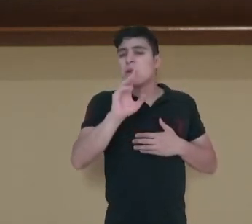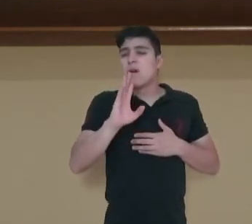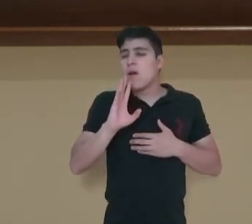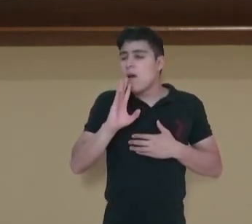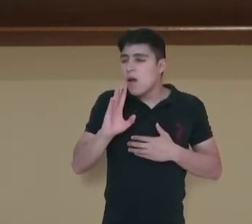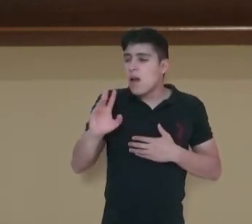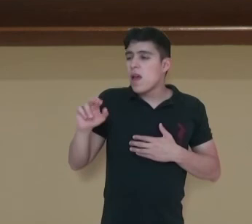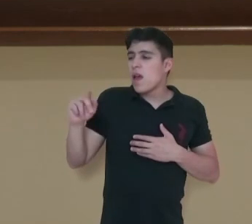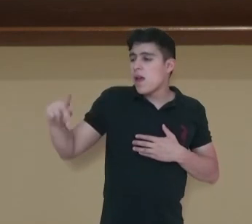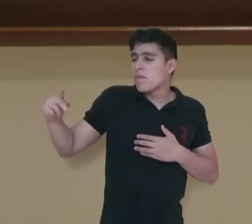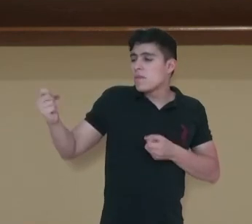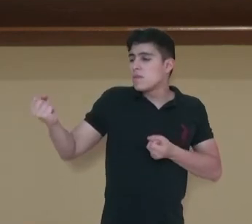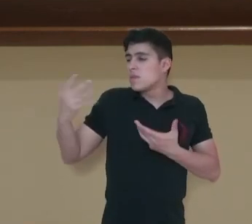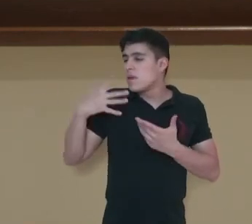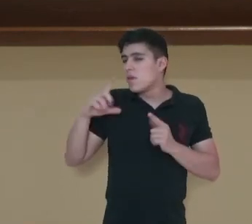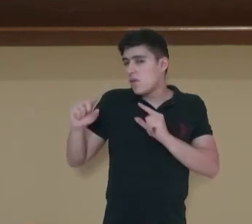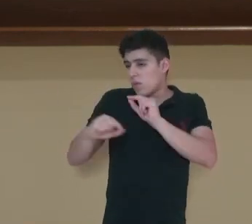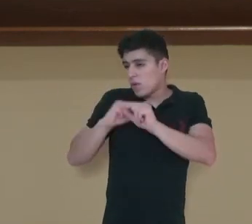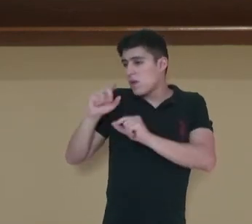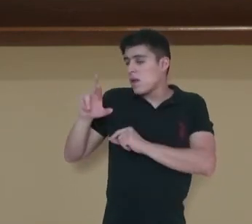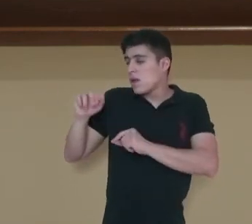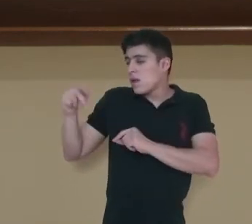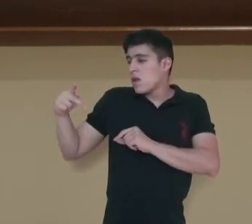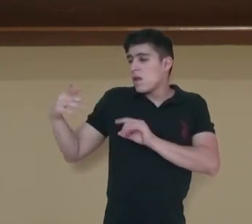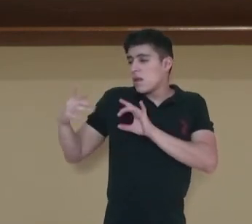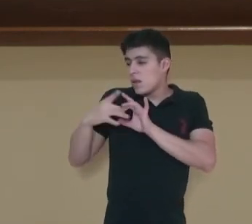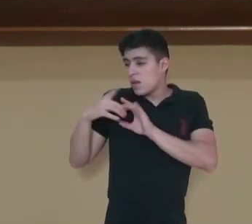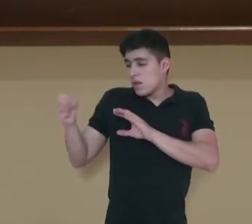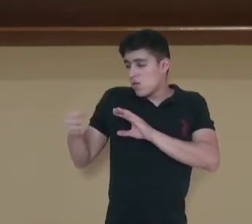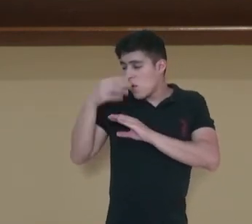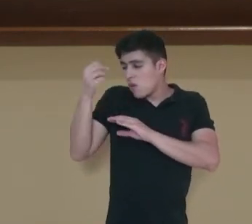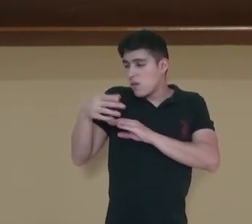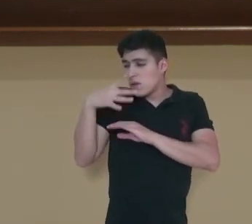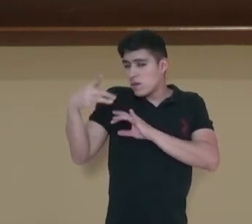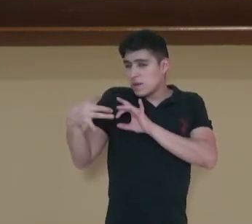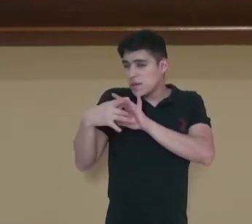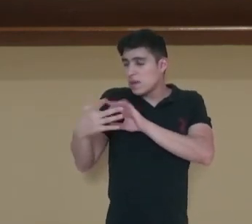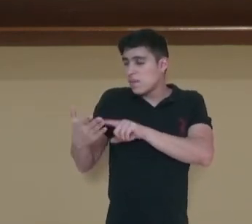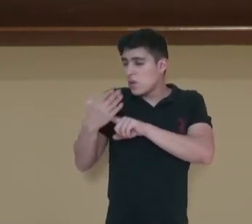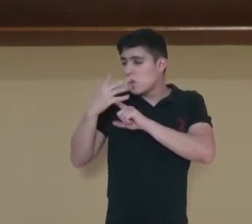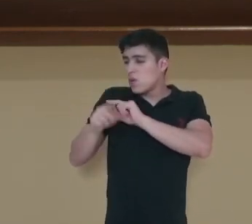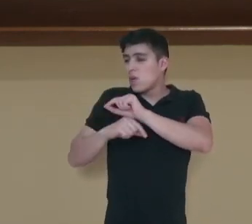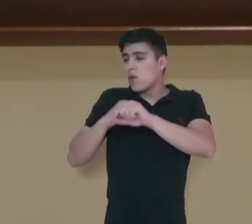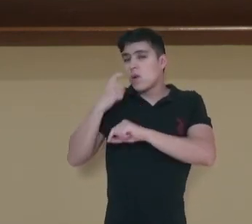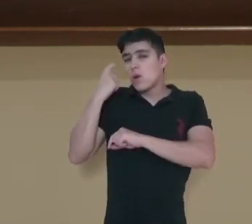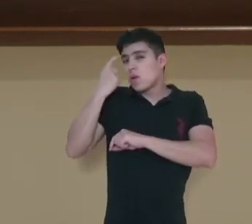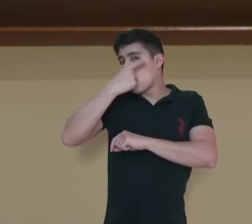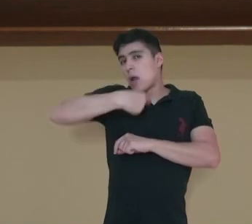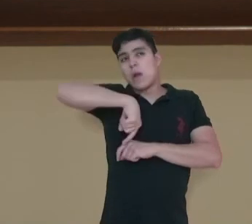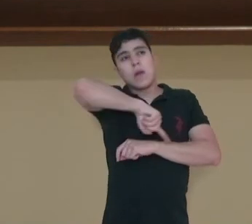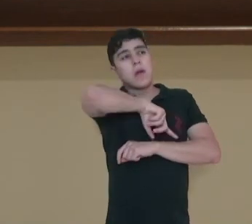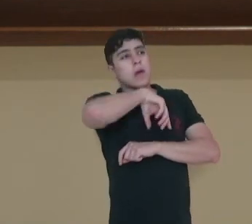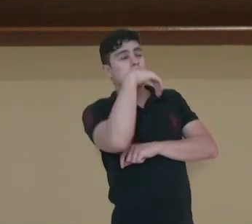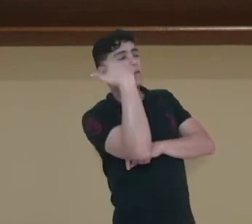ver o que o pessoal está falando no rap. E sempre o rap é uma coisa muito atualizada, mostrando o que os olhos não veem,